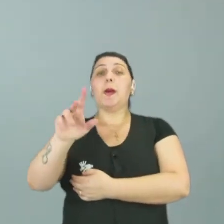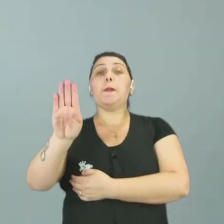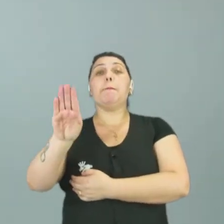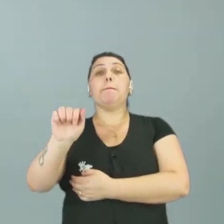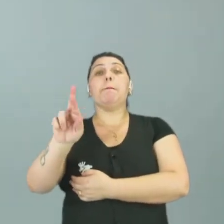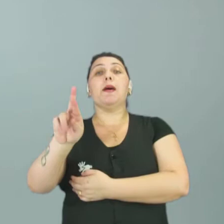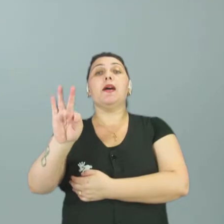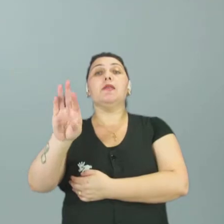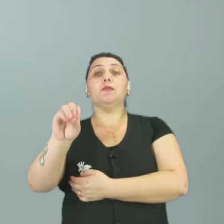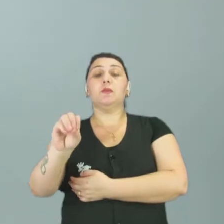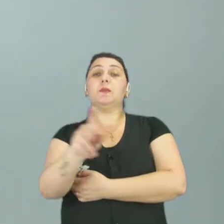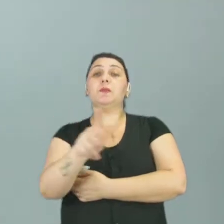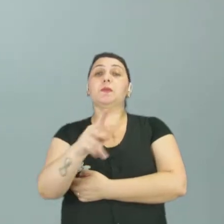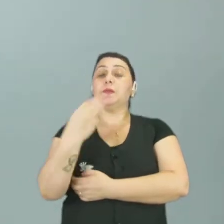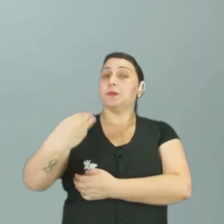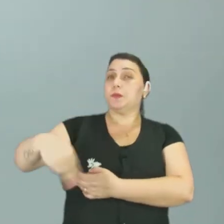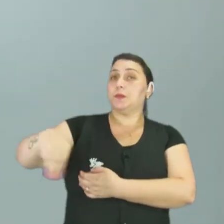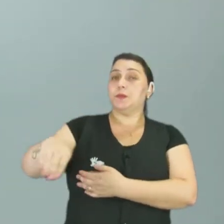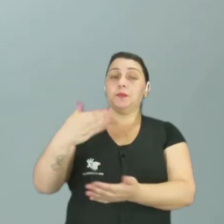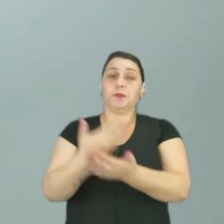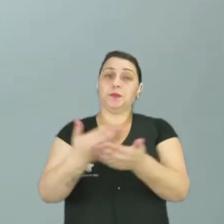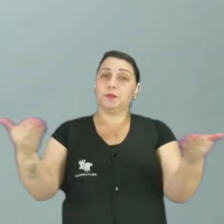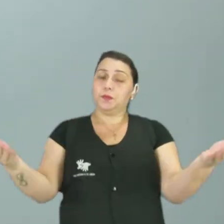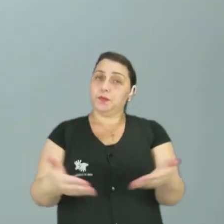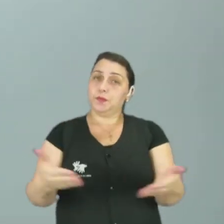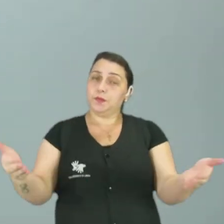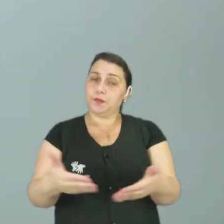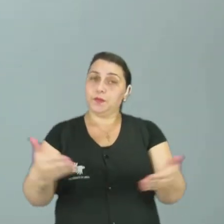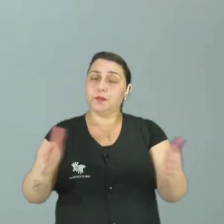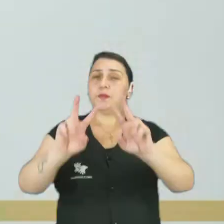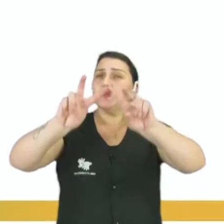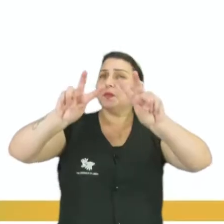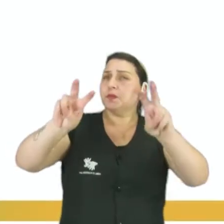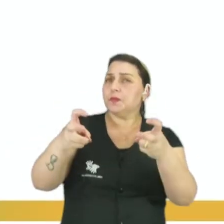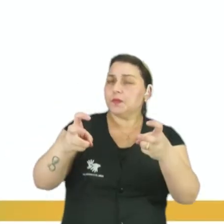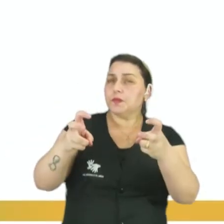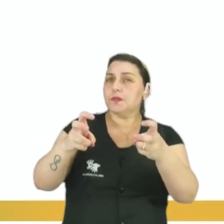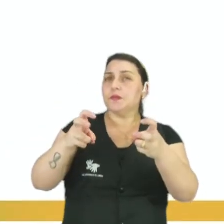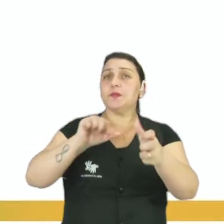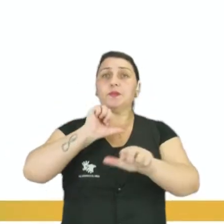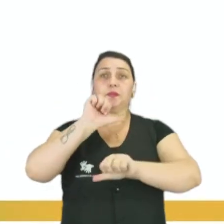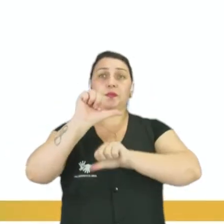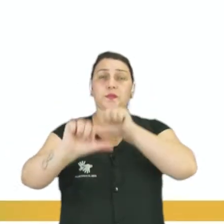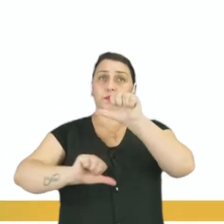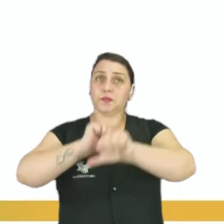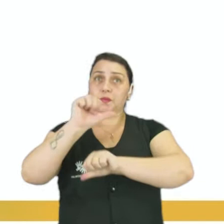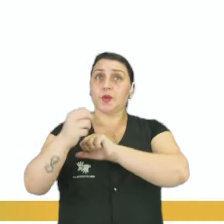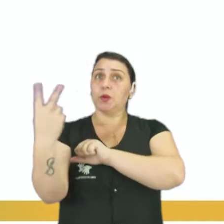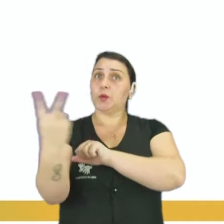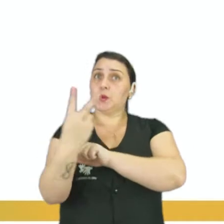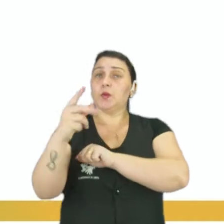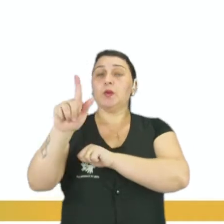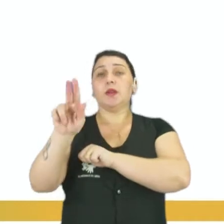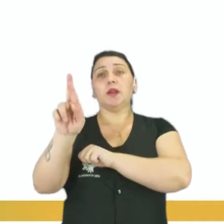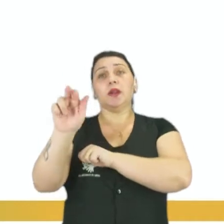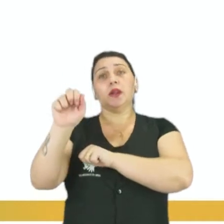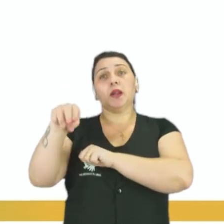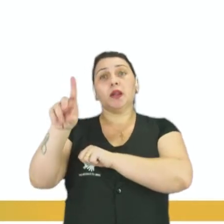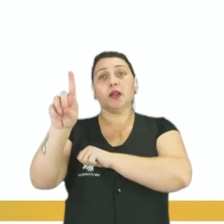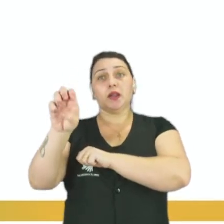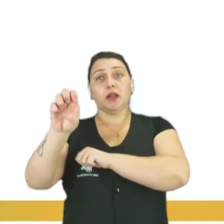Bar do professor de matemática então a aula de hoje tem tem como tema variação entre duas grandezas